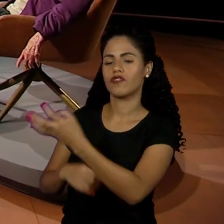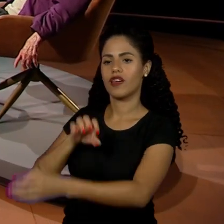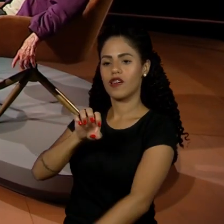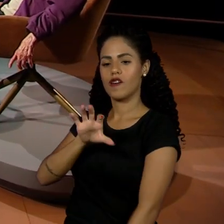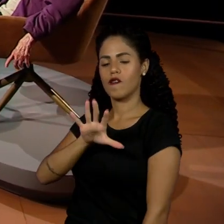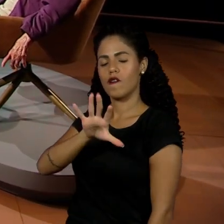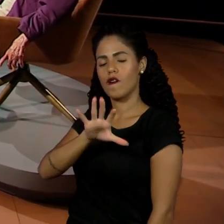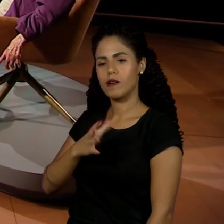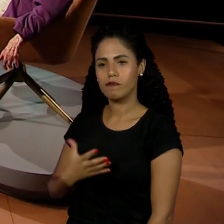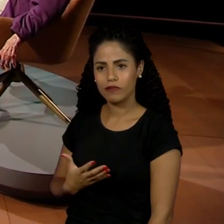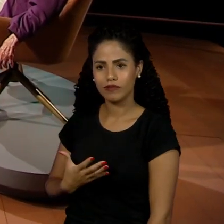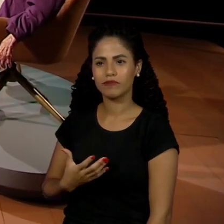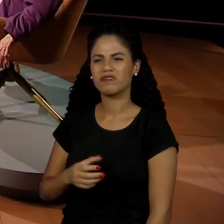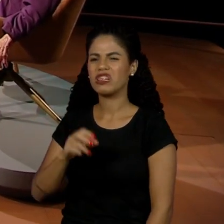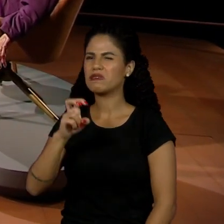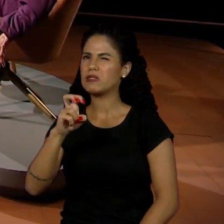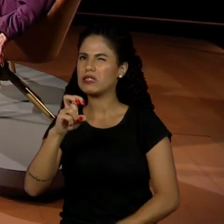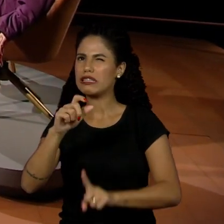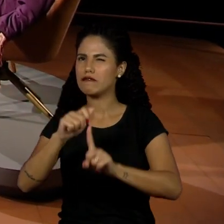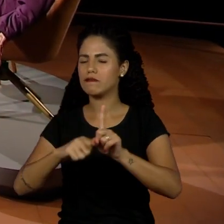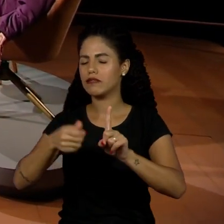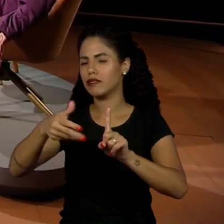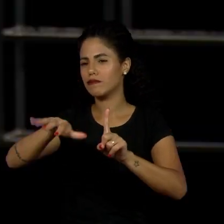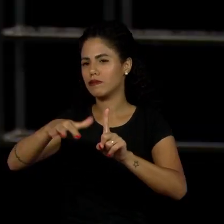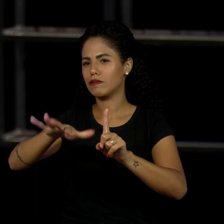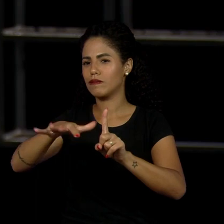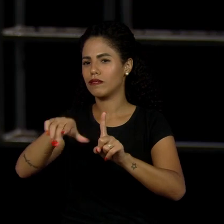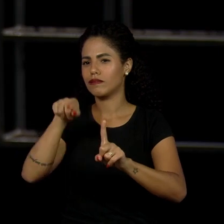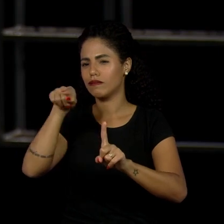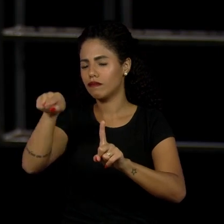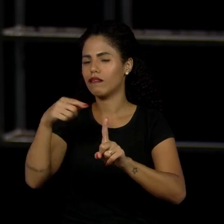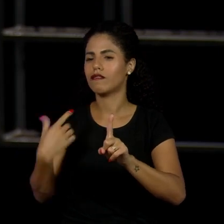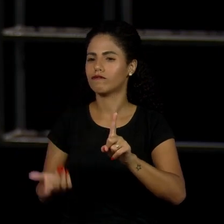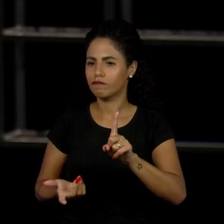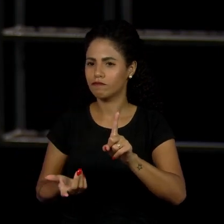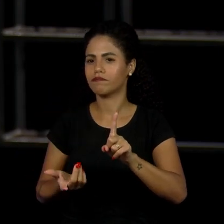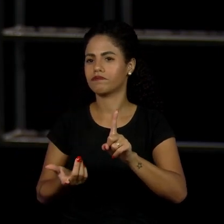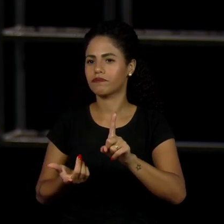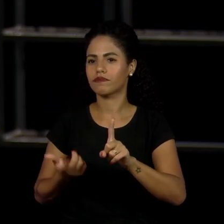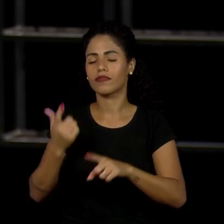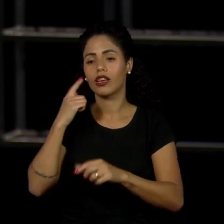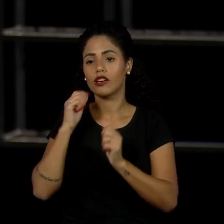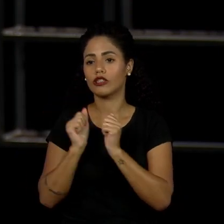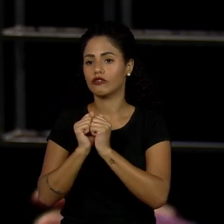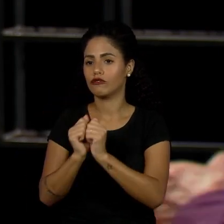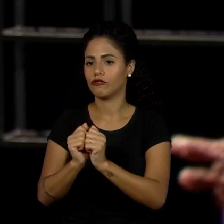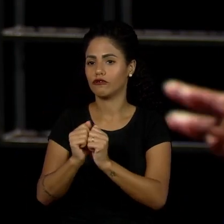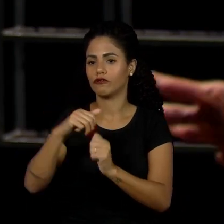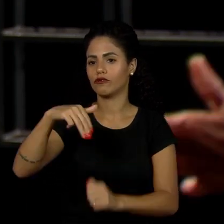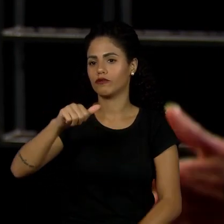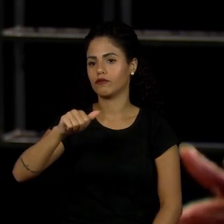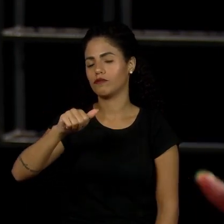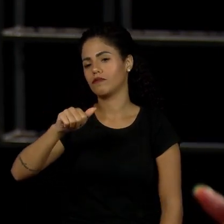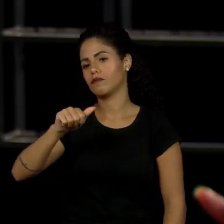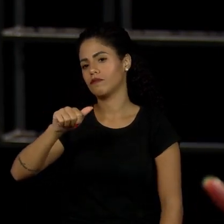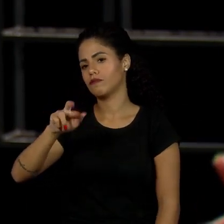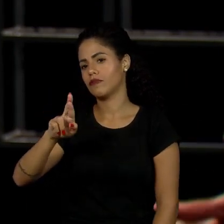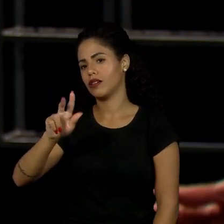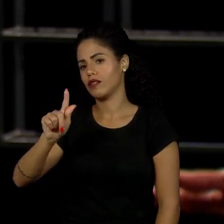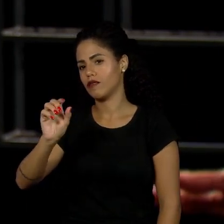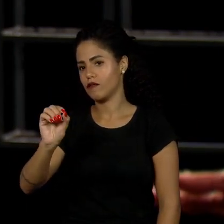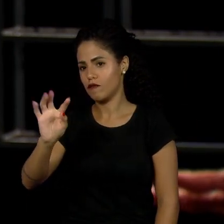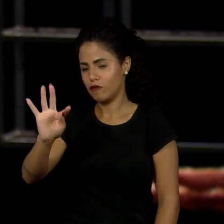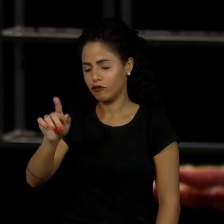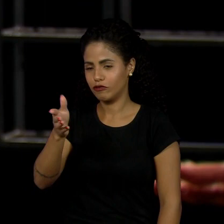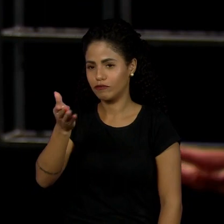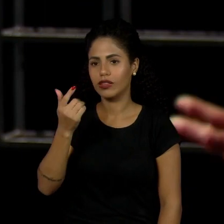ficamos lá quase 5 meses, né? A custa da Margot Fonteyn, que pagava a estadia de uma companhia de